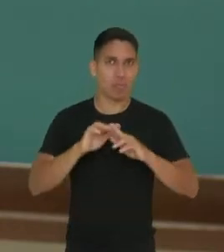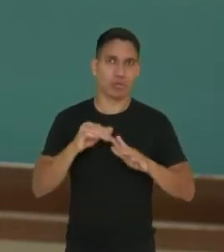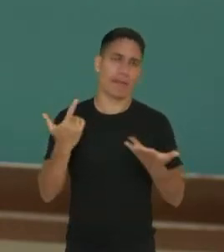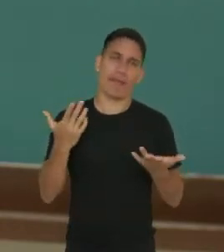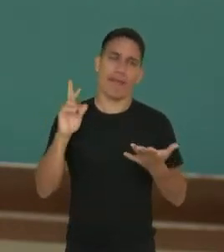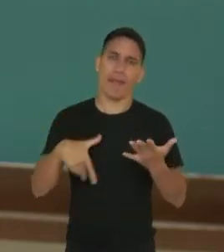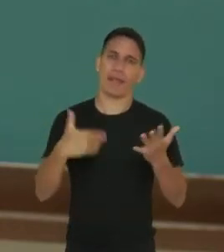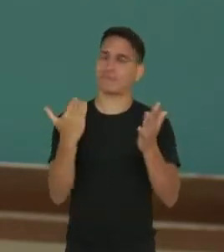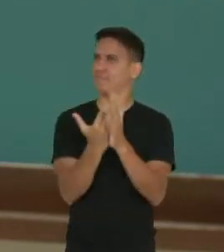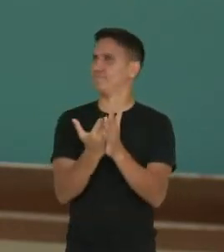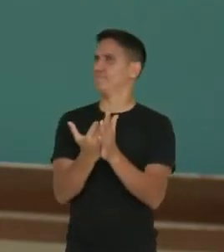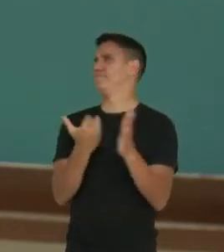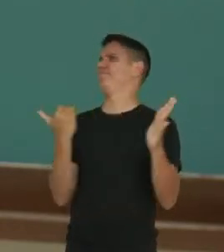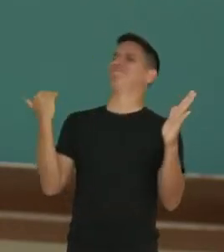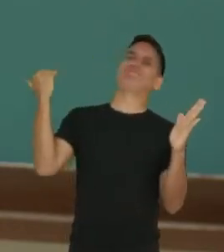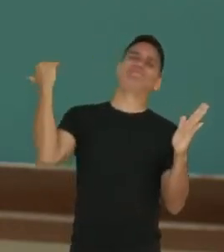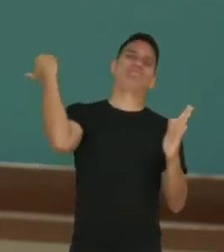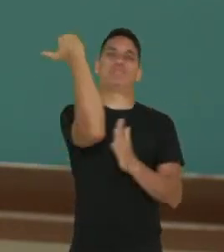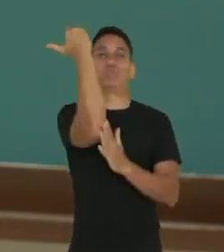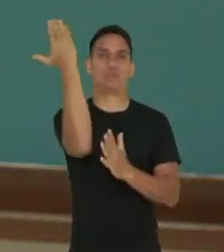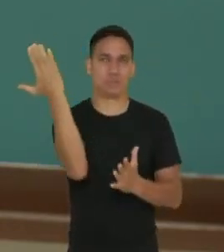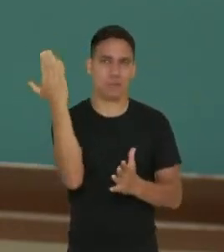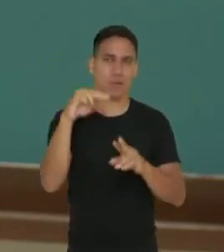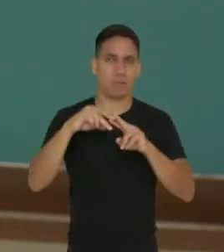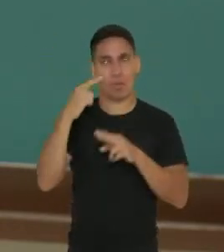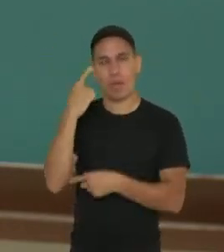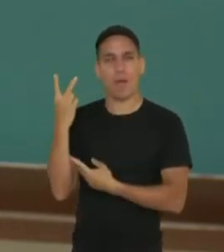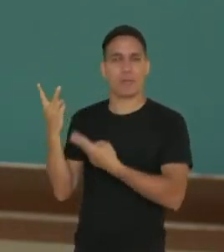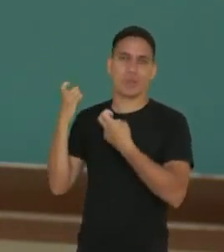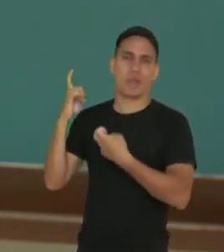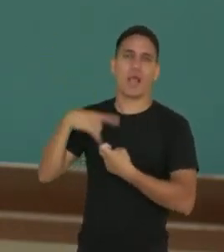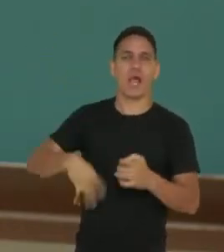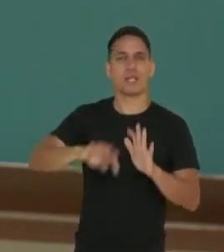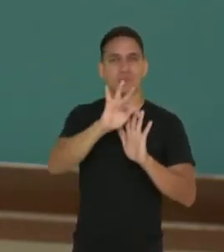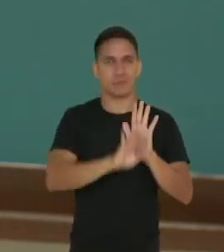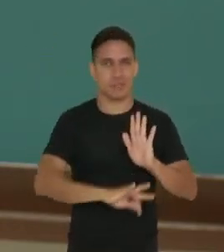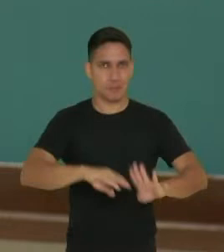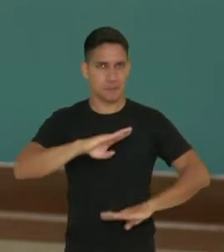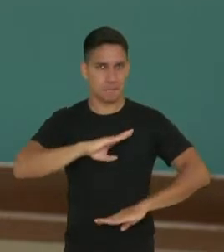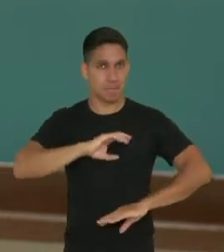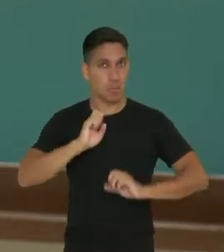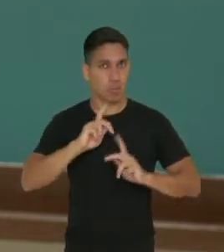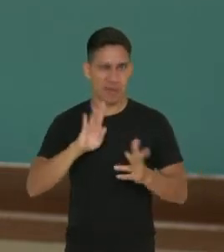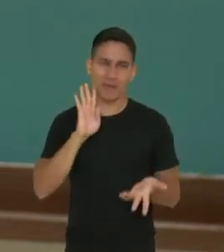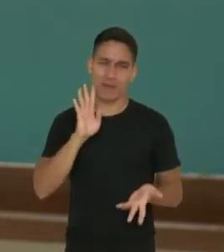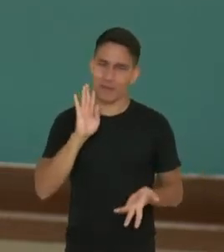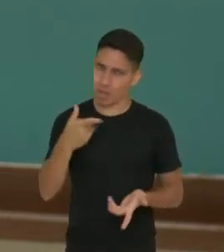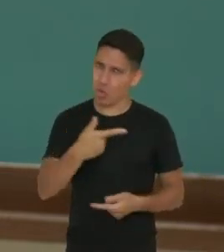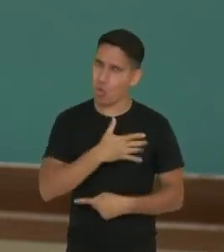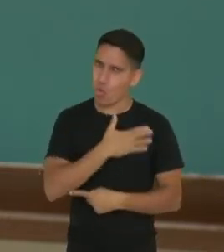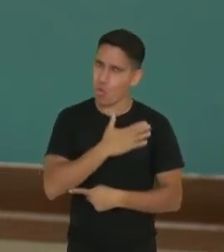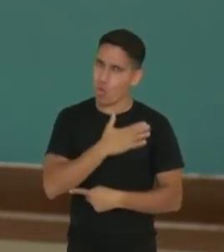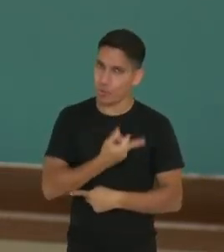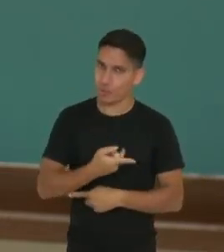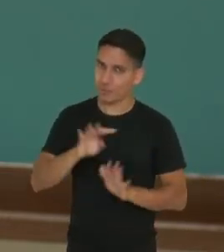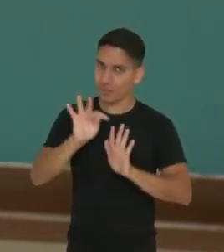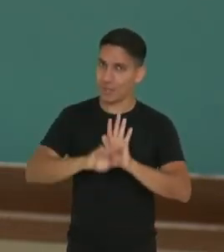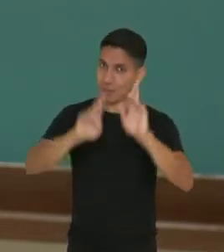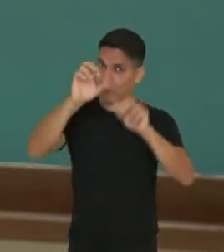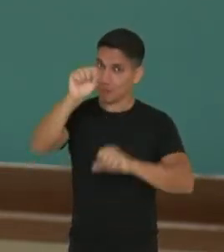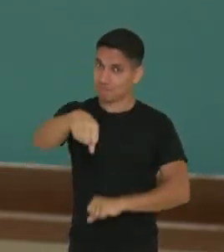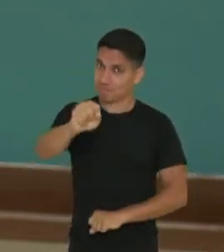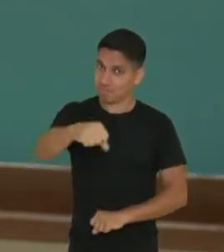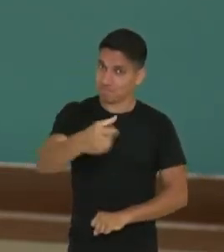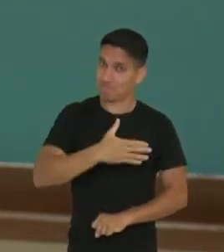exagero, claramente, né? Que existe nesses textos de causa. Beleza? Legal? Gostou do texto? Espero que tenha